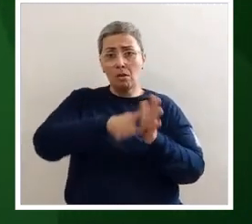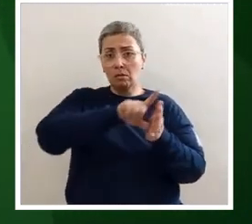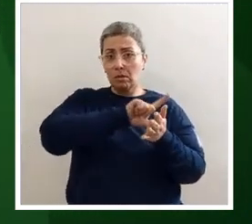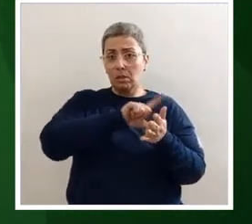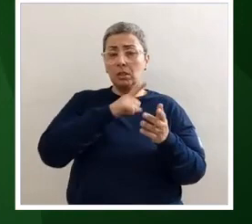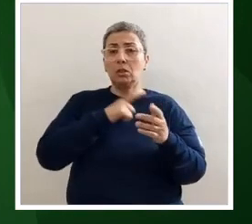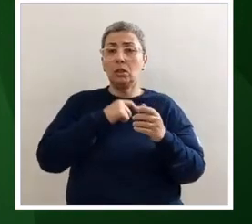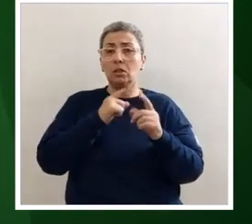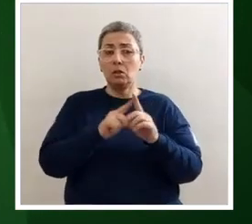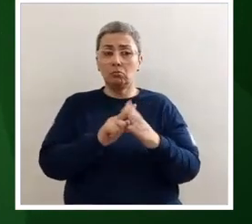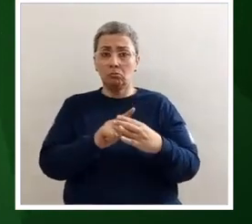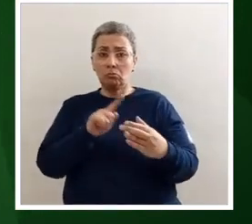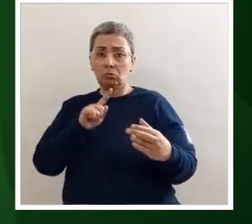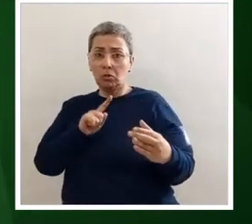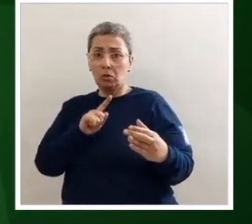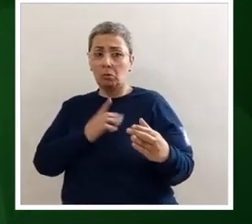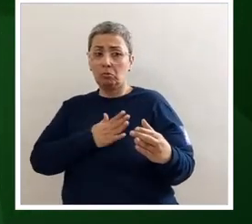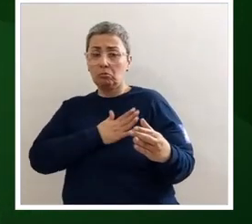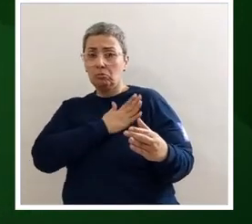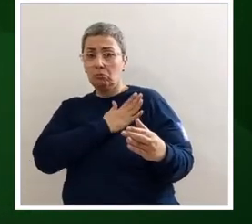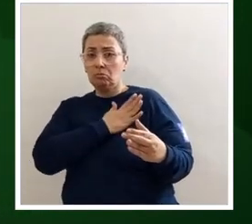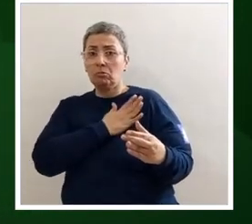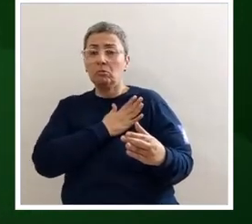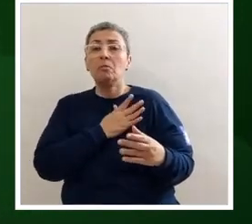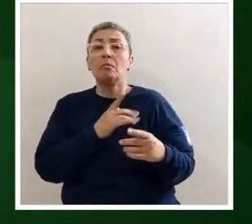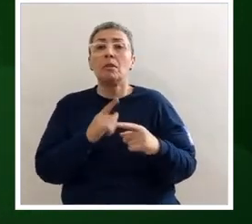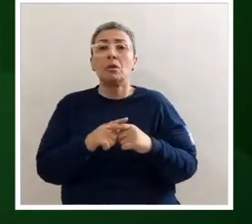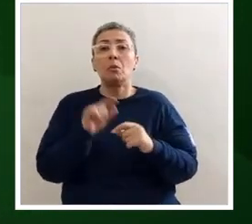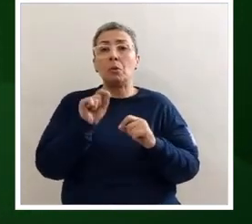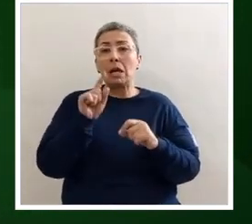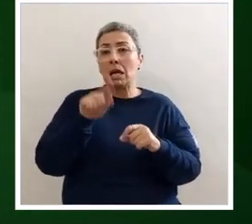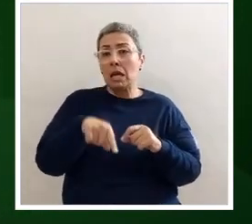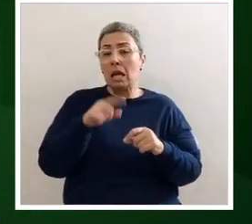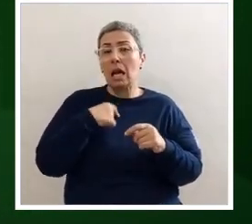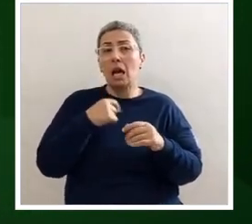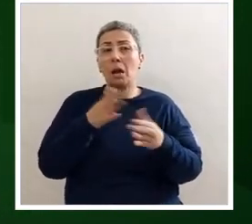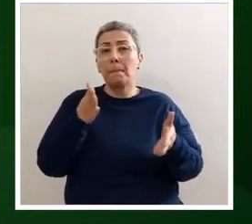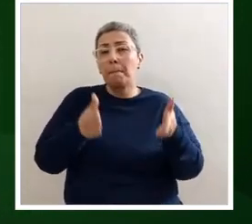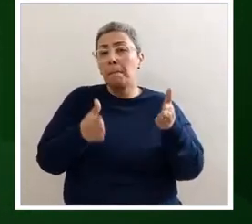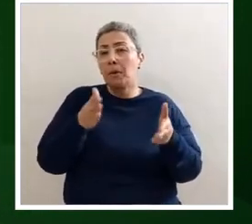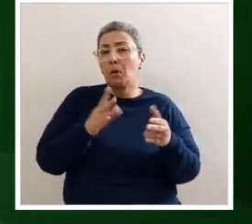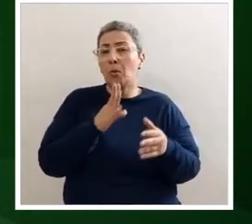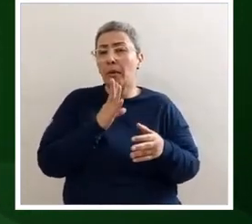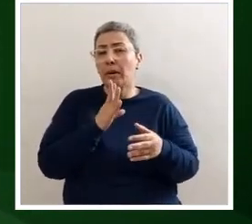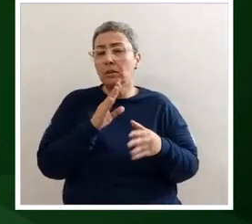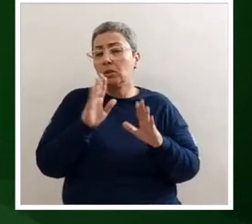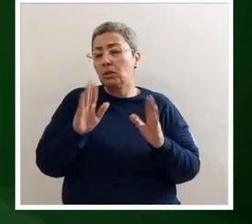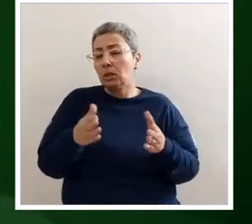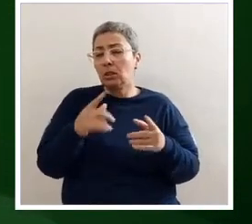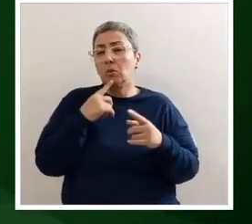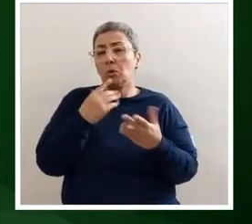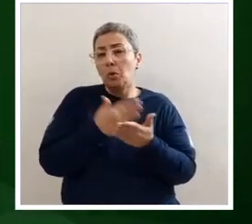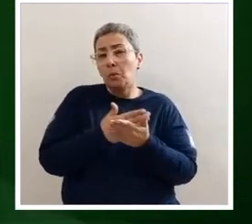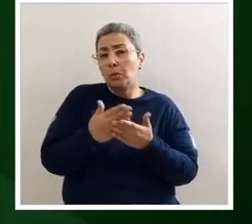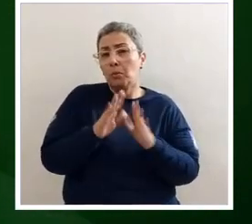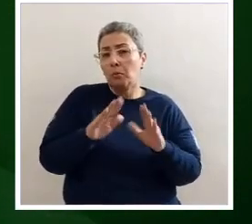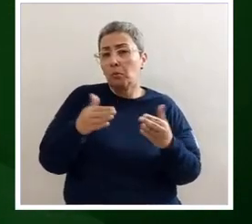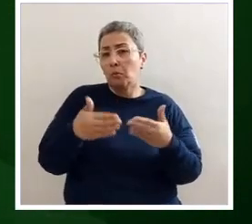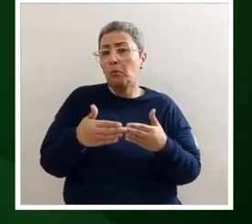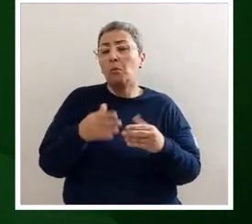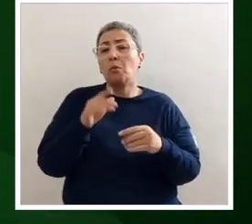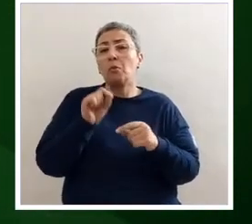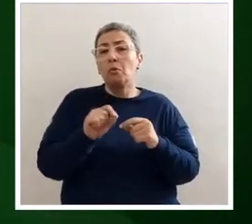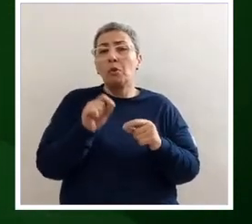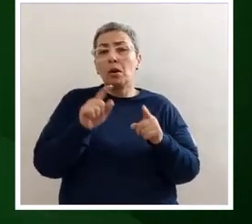questão de exclusão e segregação então era aquele período como vocês já viram aí logo no começo do fórum